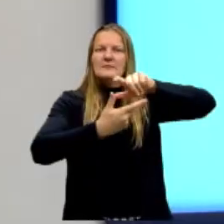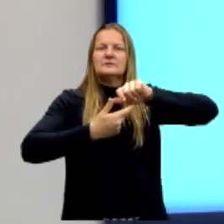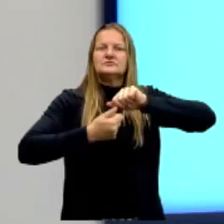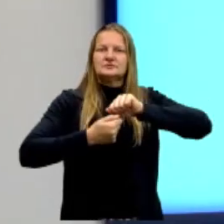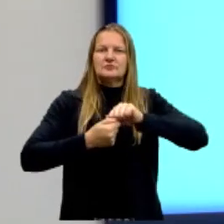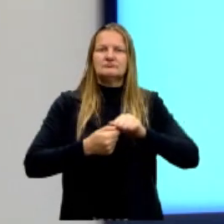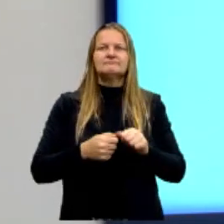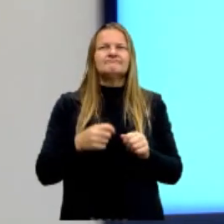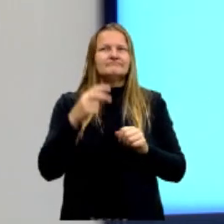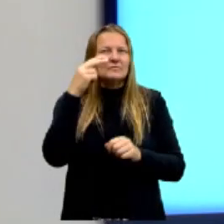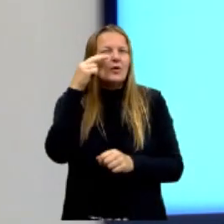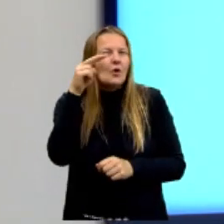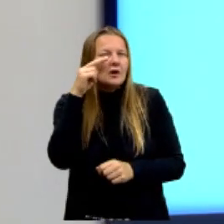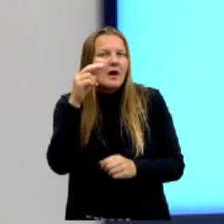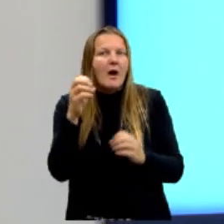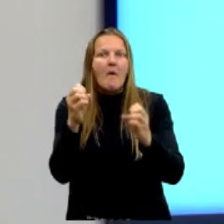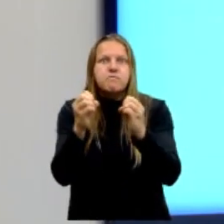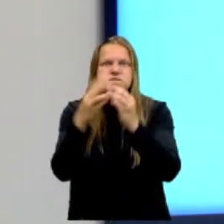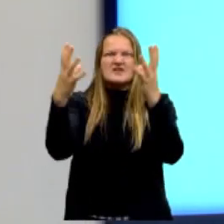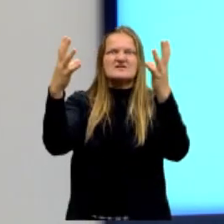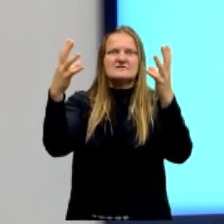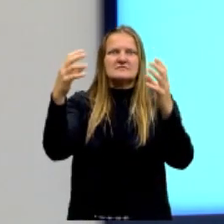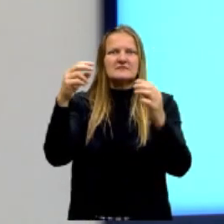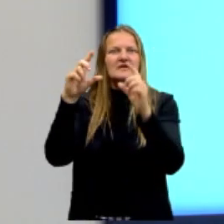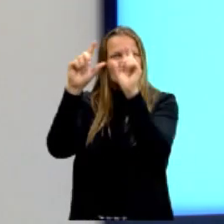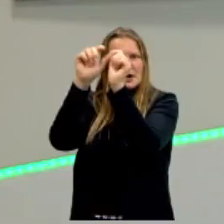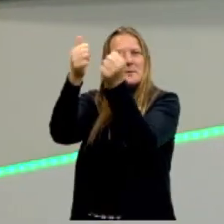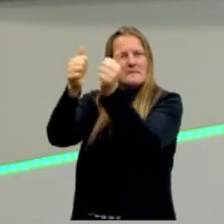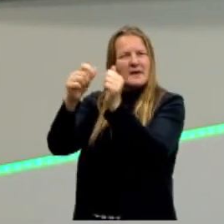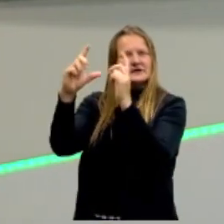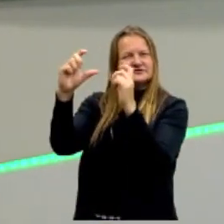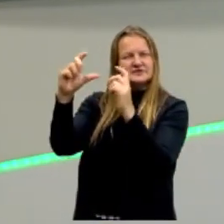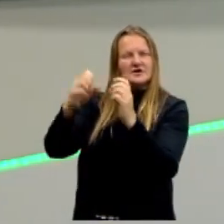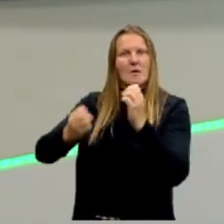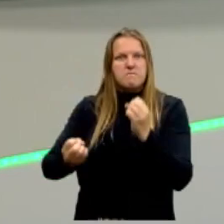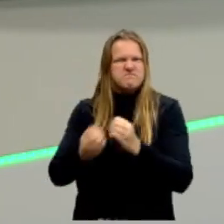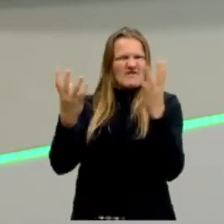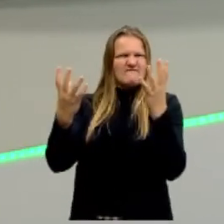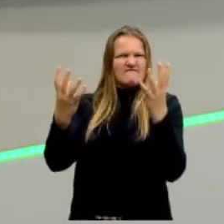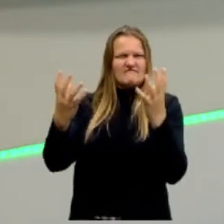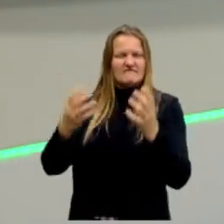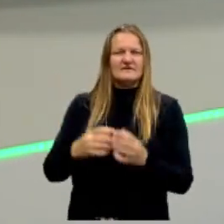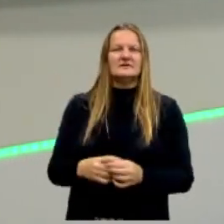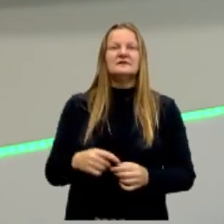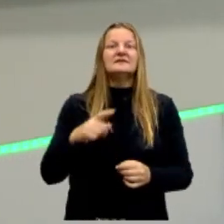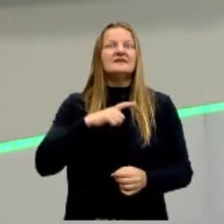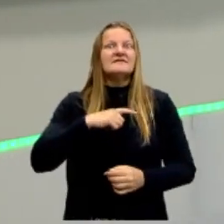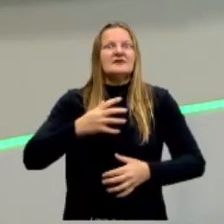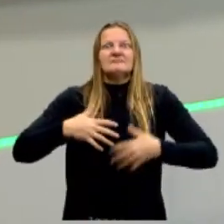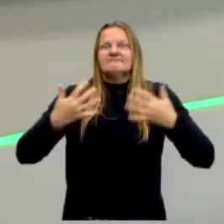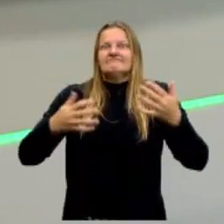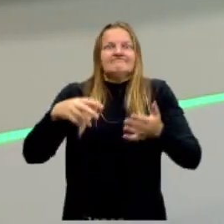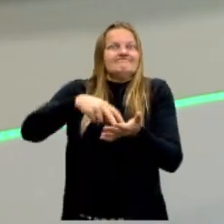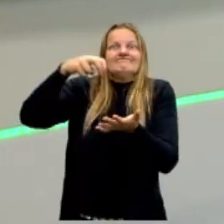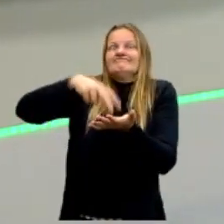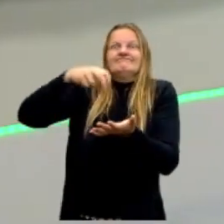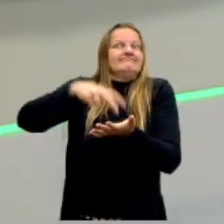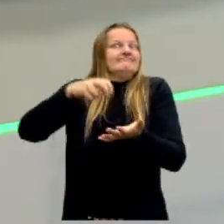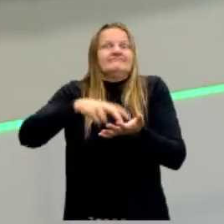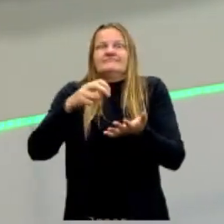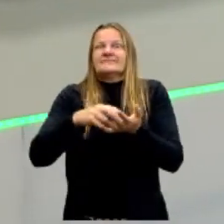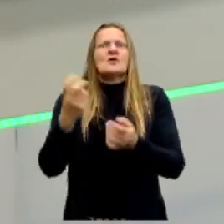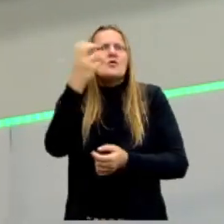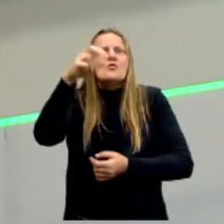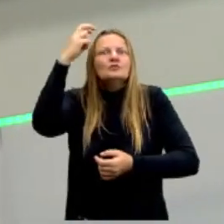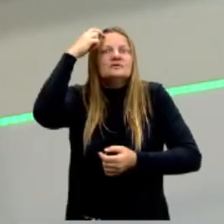presta atenção na bombinha Então teve uma Euforia cultural e